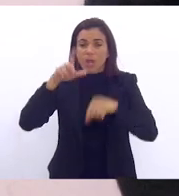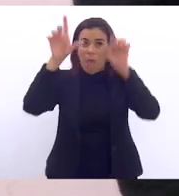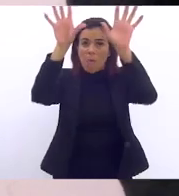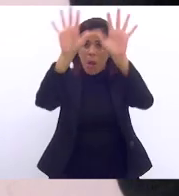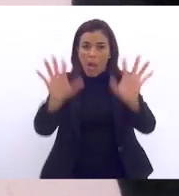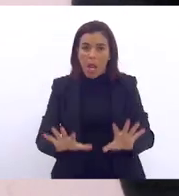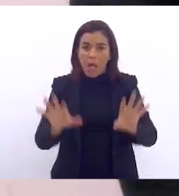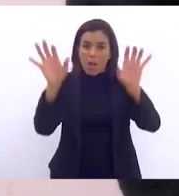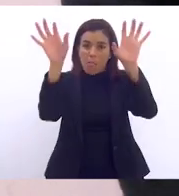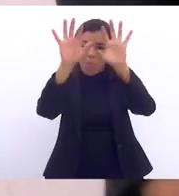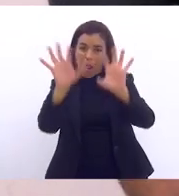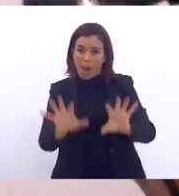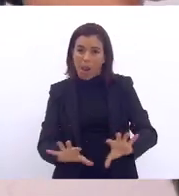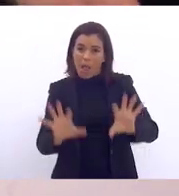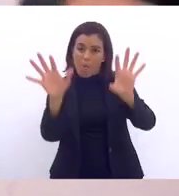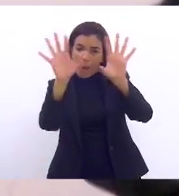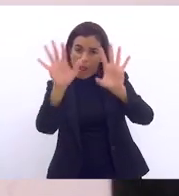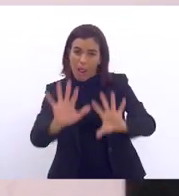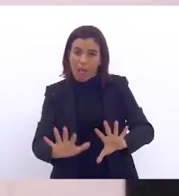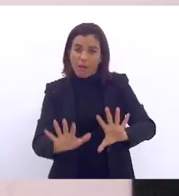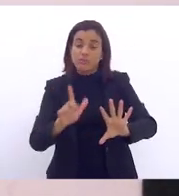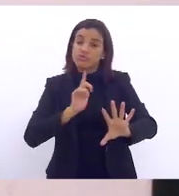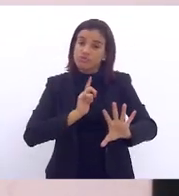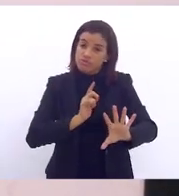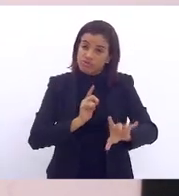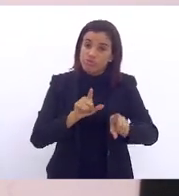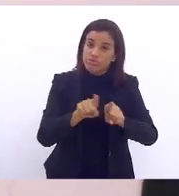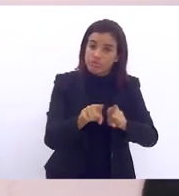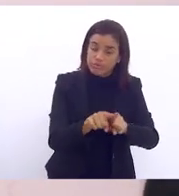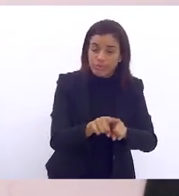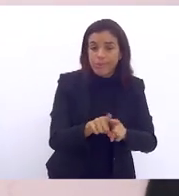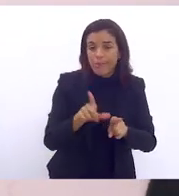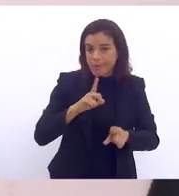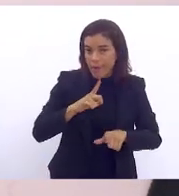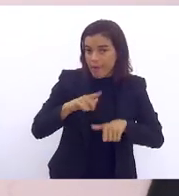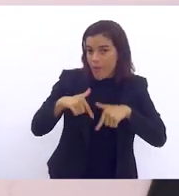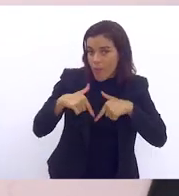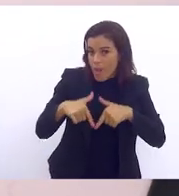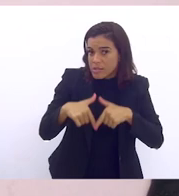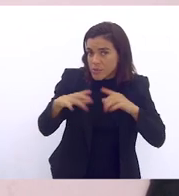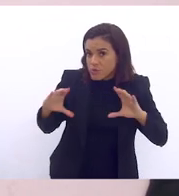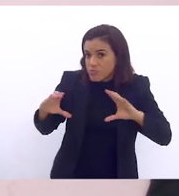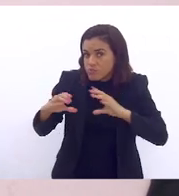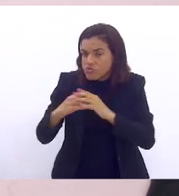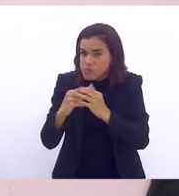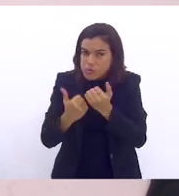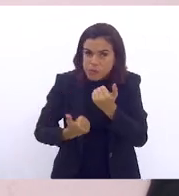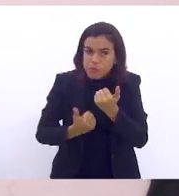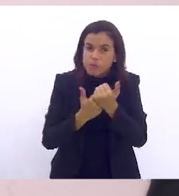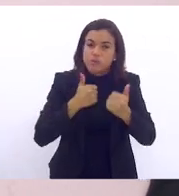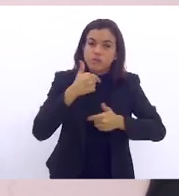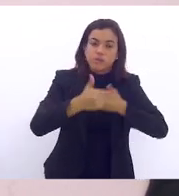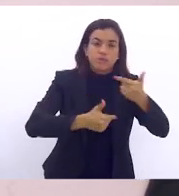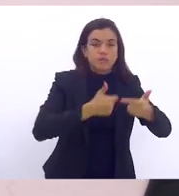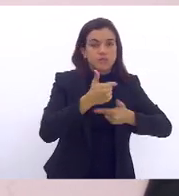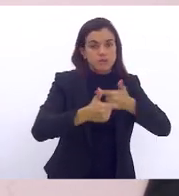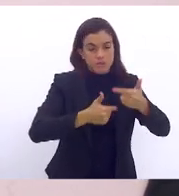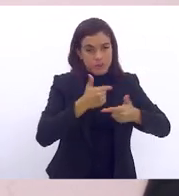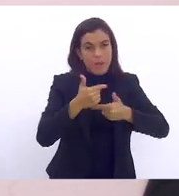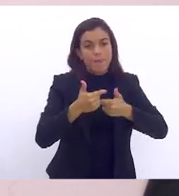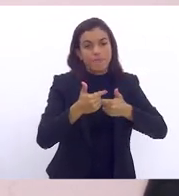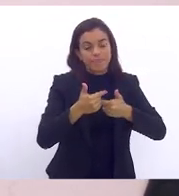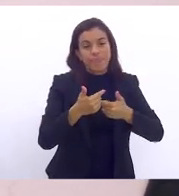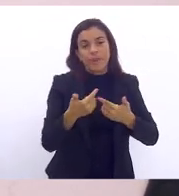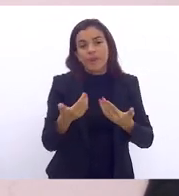fechando o túnel então houve uma ação não é uma Força Tarefa e em que